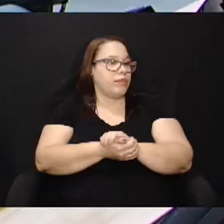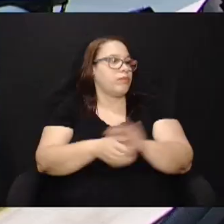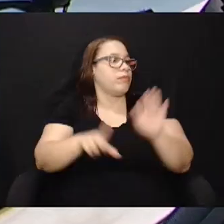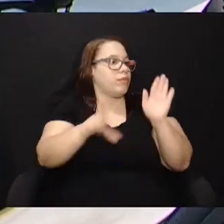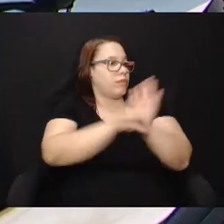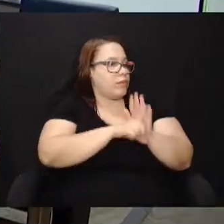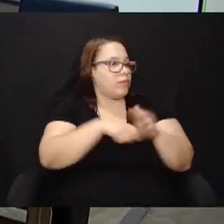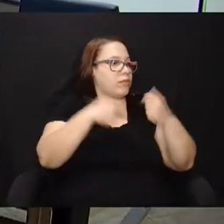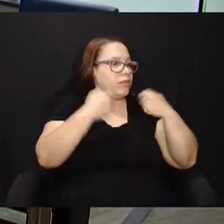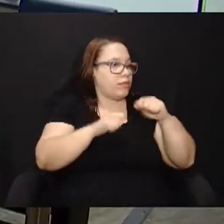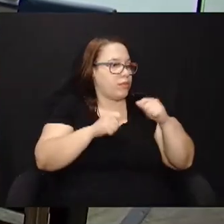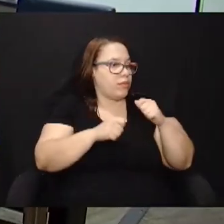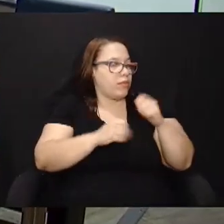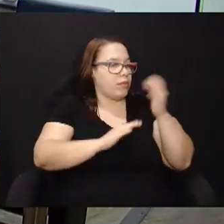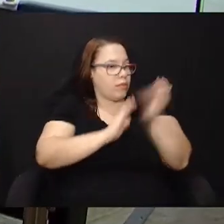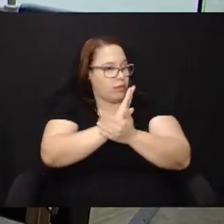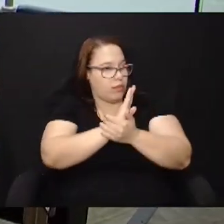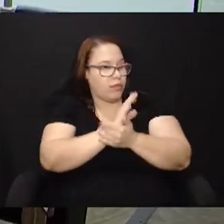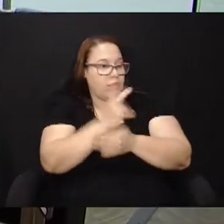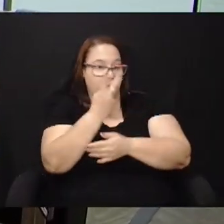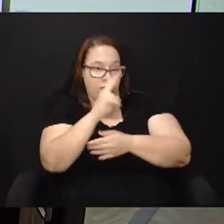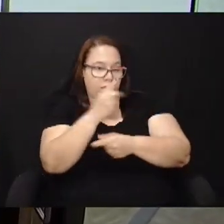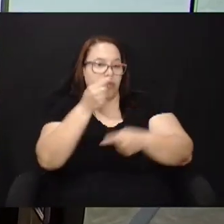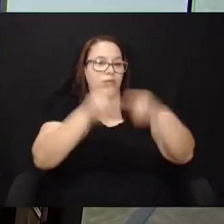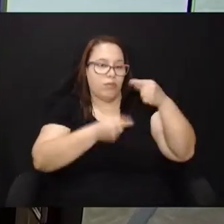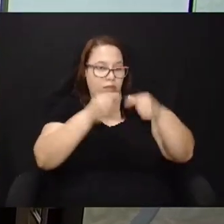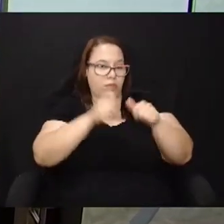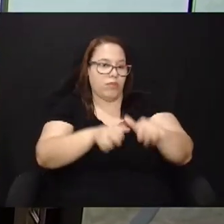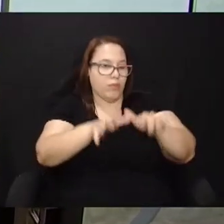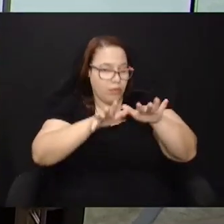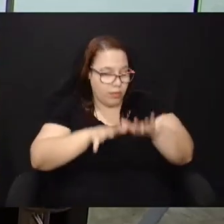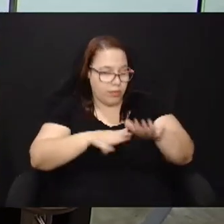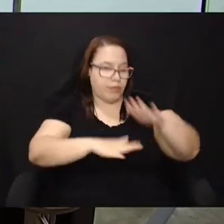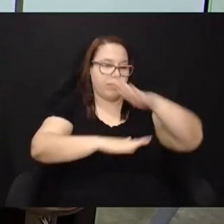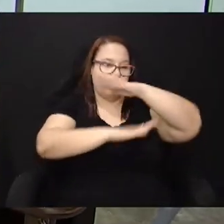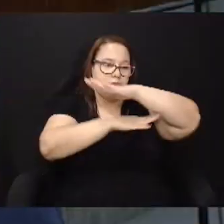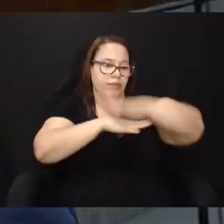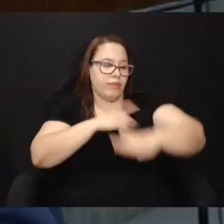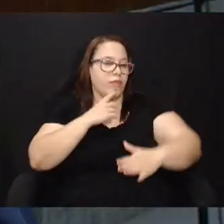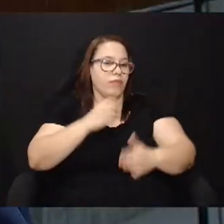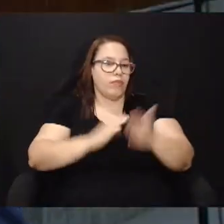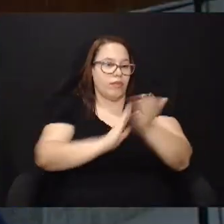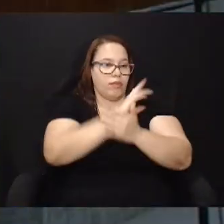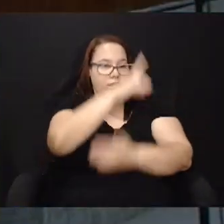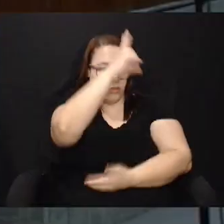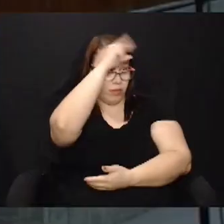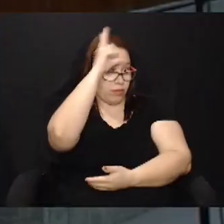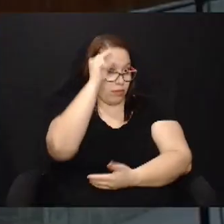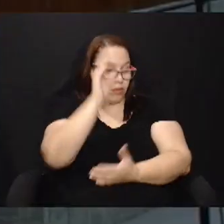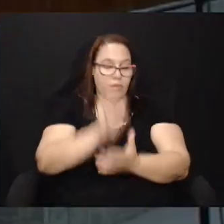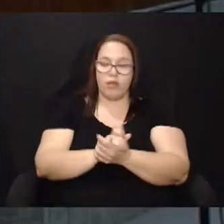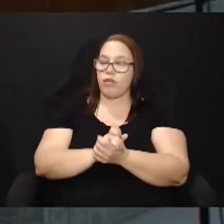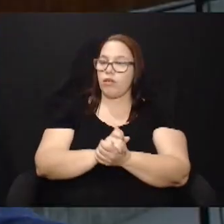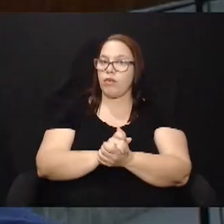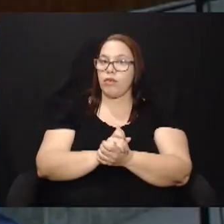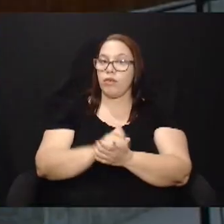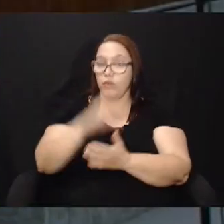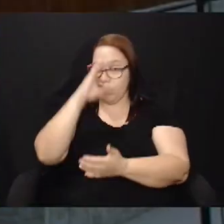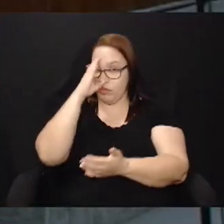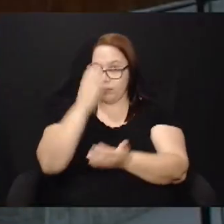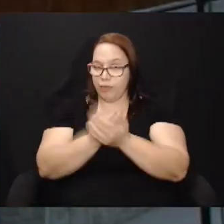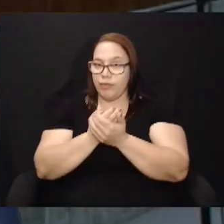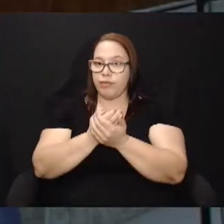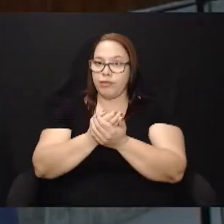ser aprovado em 2 discussões no plenário da Câmara e sancionado pelo prefeito. Tenho plena convicção aqui que os vereadores entendem que é um projeto